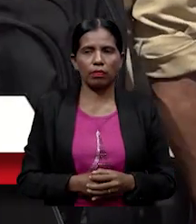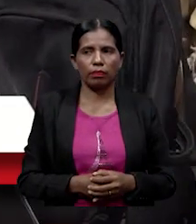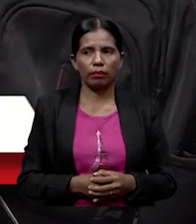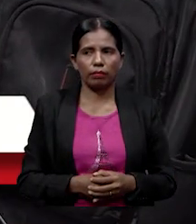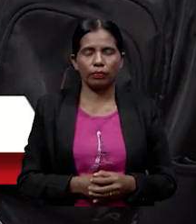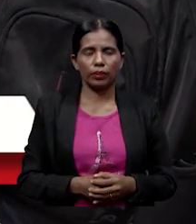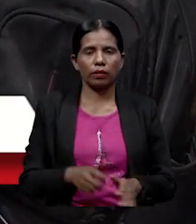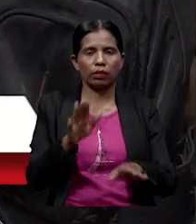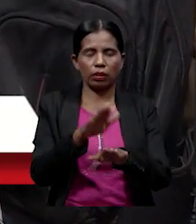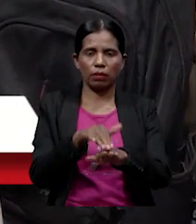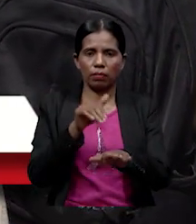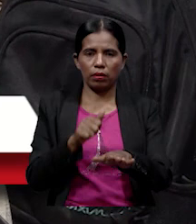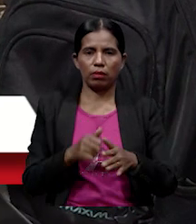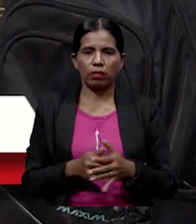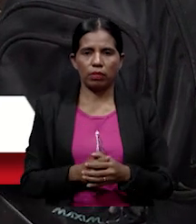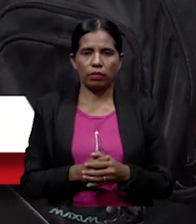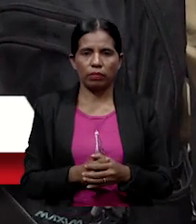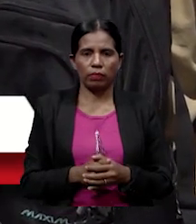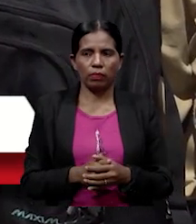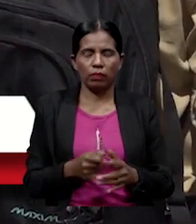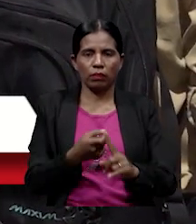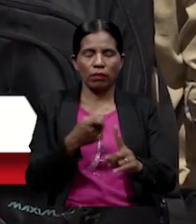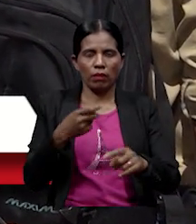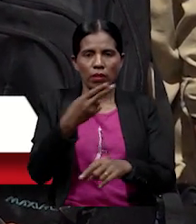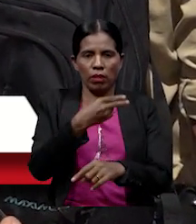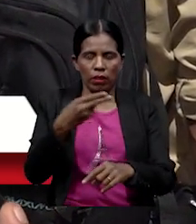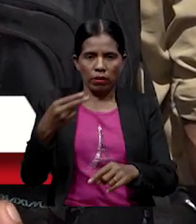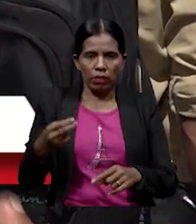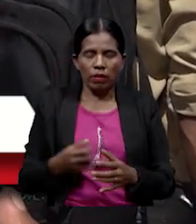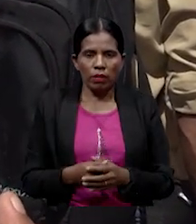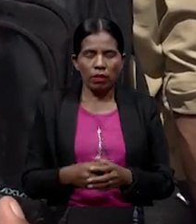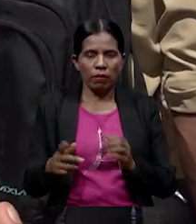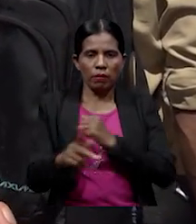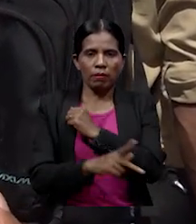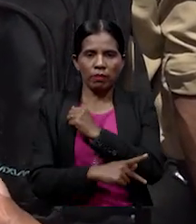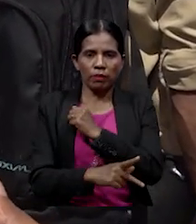se convida homólogo Rússia e Indonésia, Portugal,